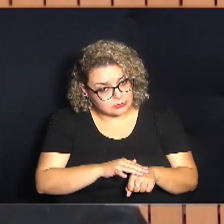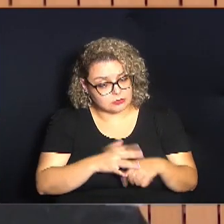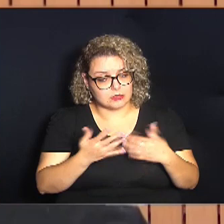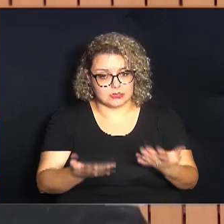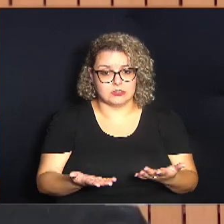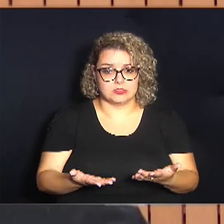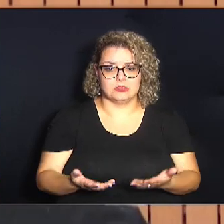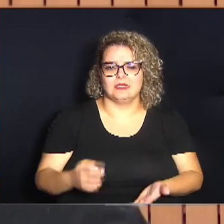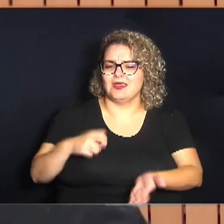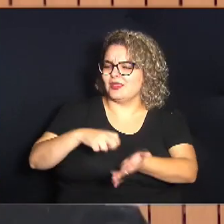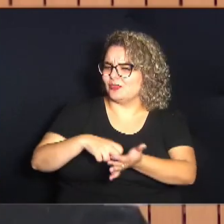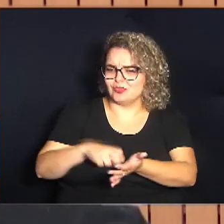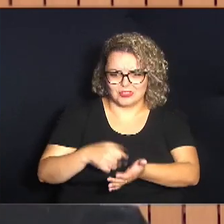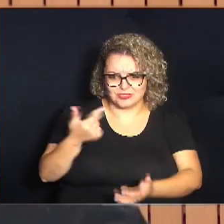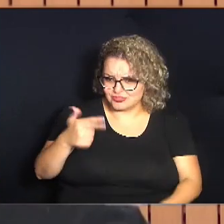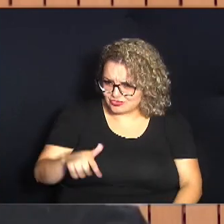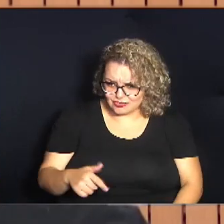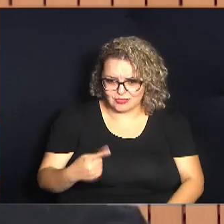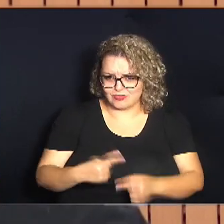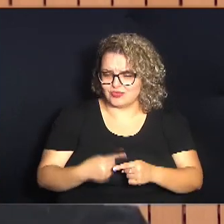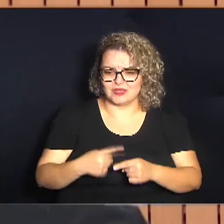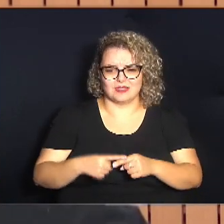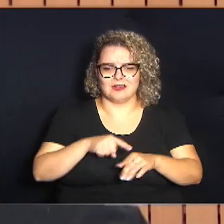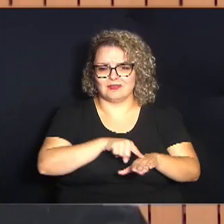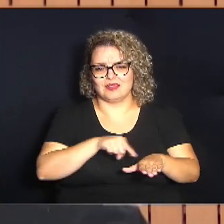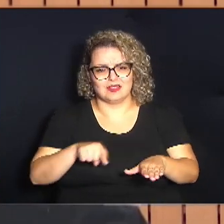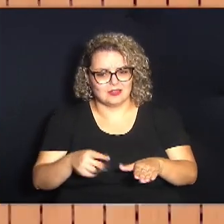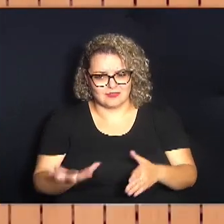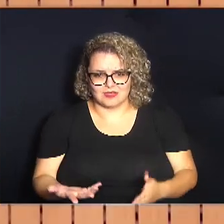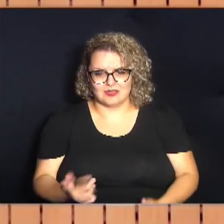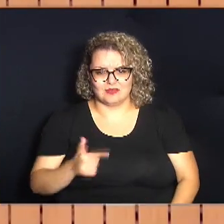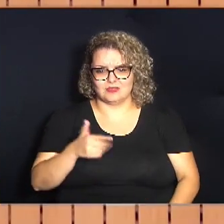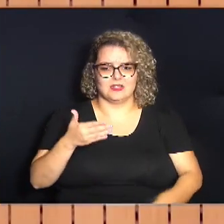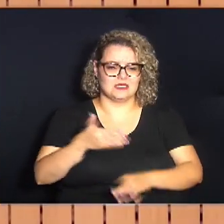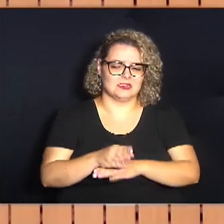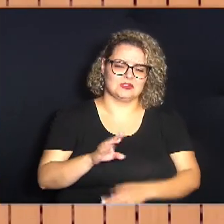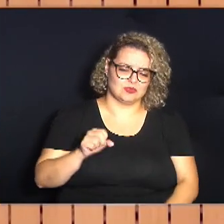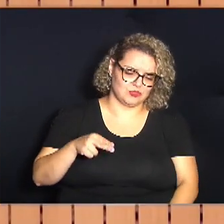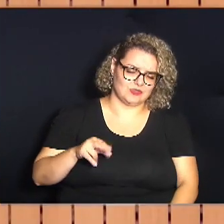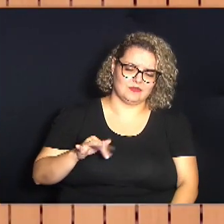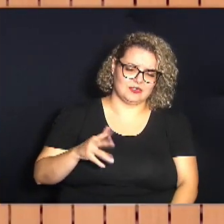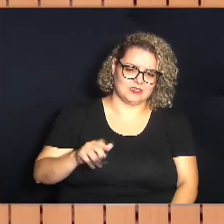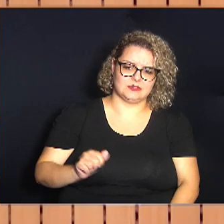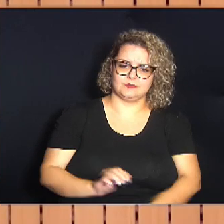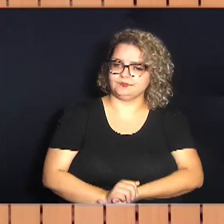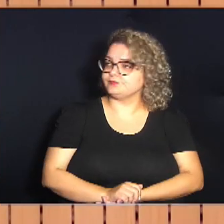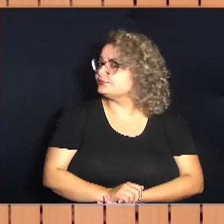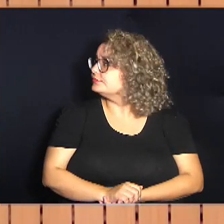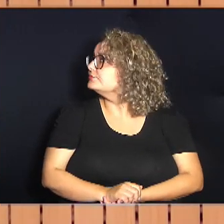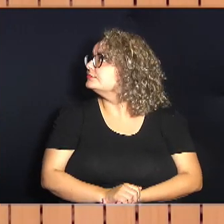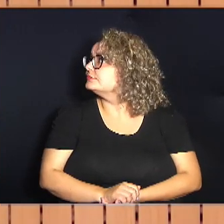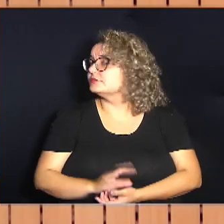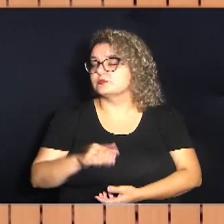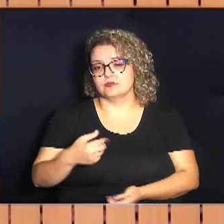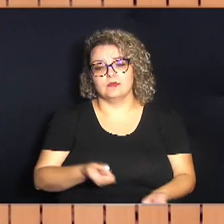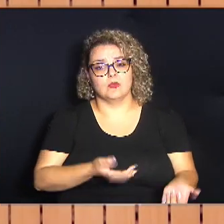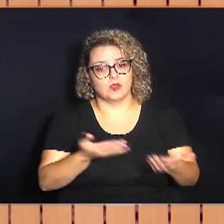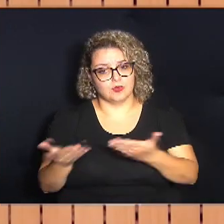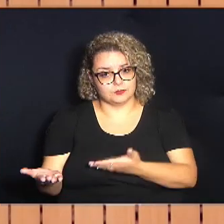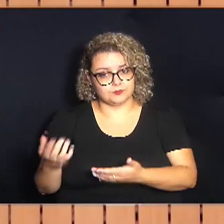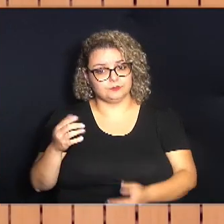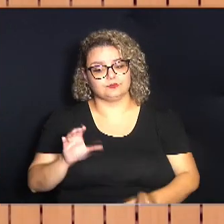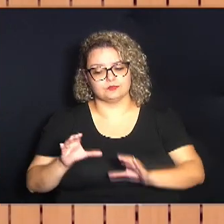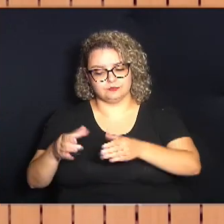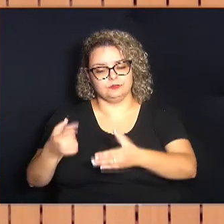será penalizado de novo por não ter o acesso à bonificação. Quando essa ideia foi apresentada para a categoria, foi